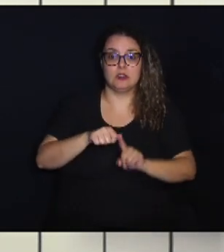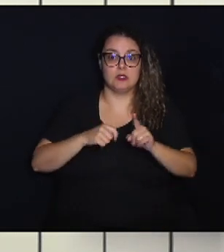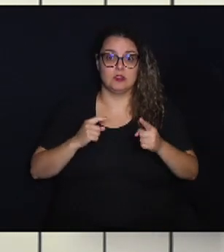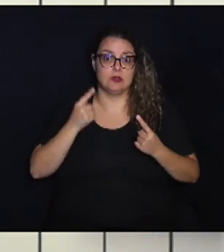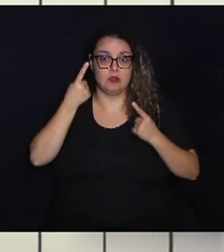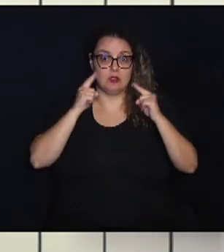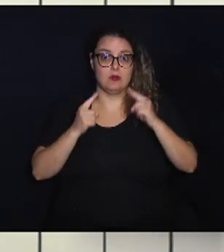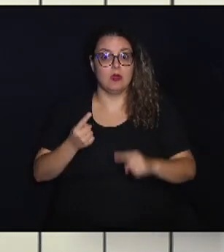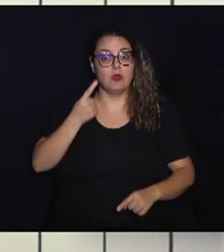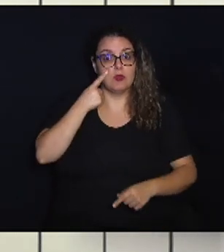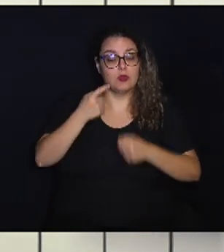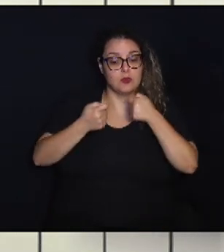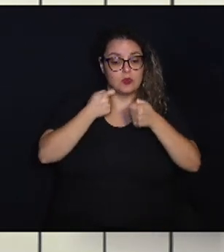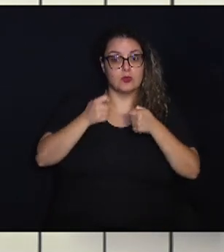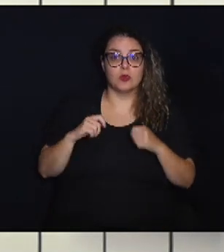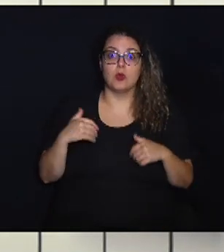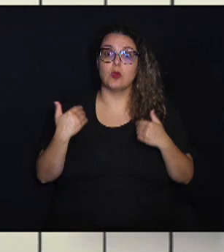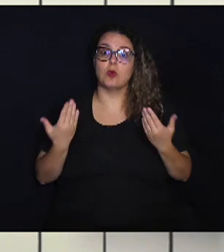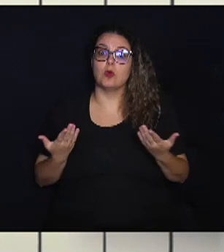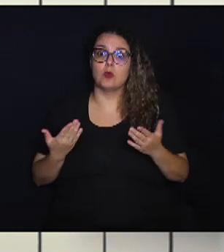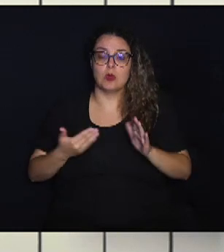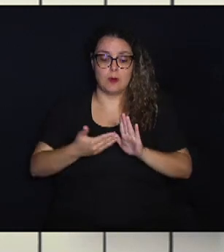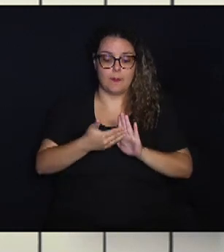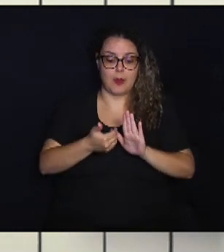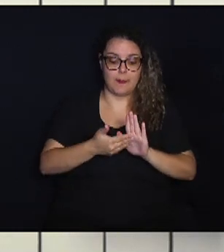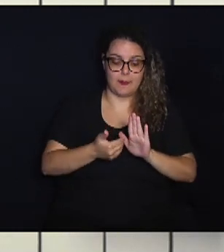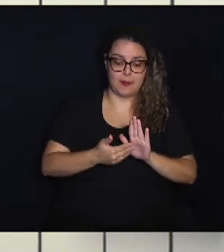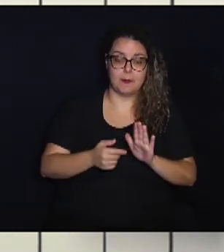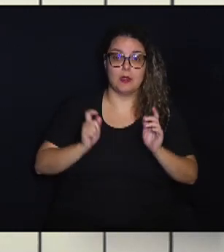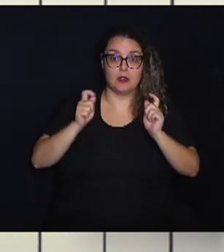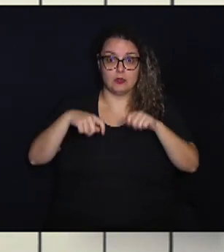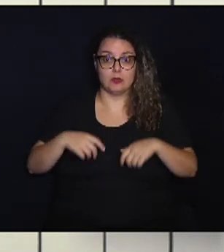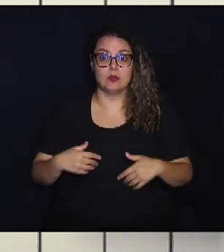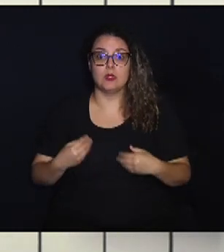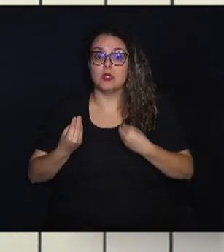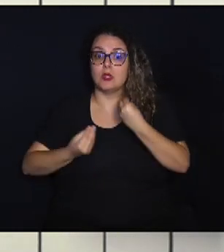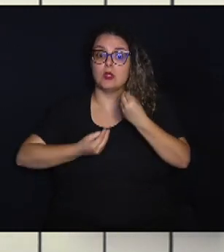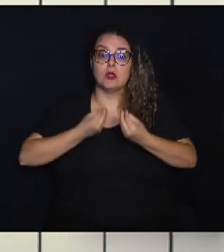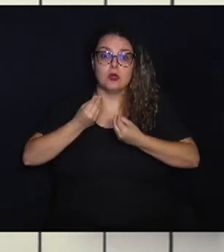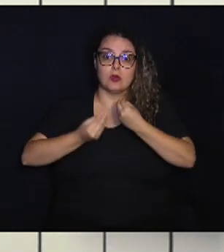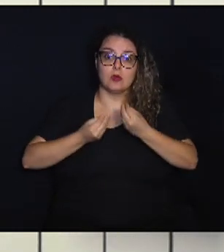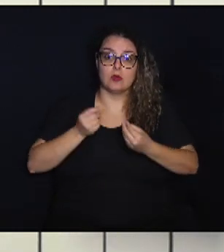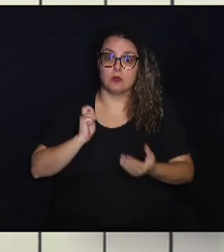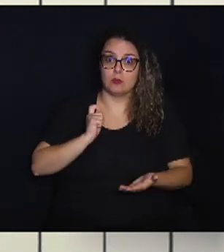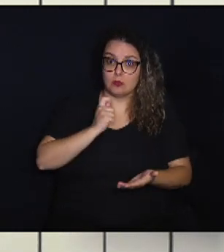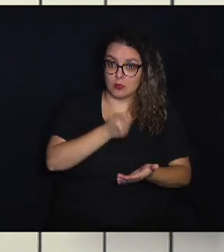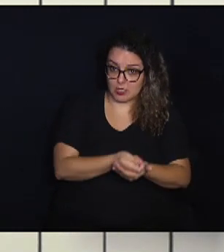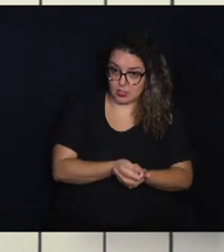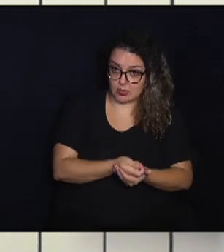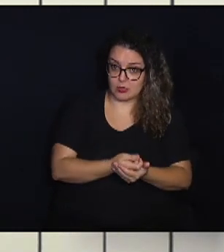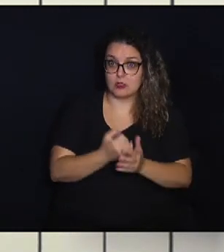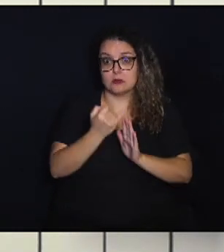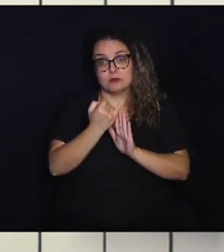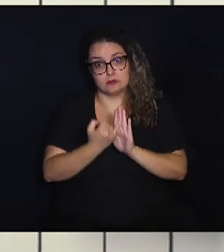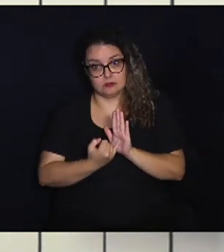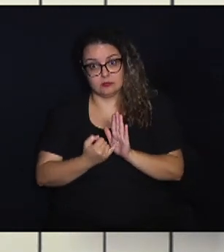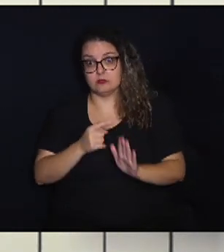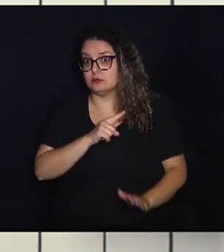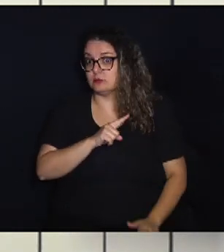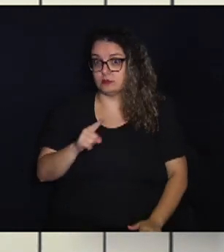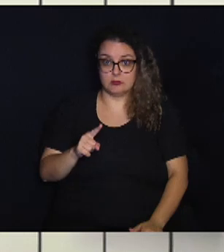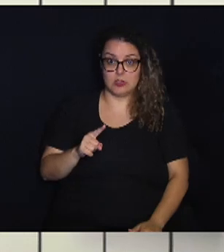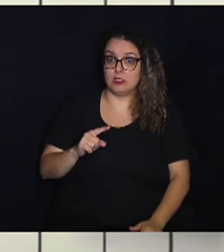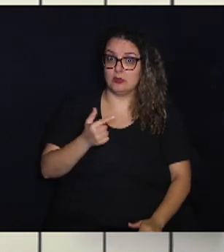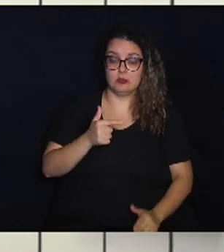nossa reportagem quais são os descontos possíveis e como você pode quitar esse imposto para não ficar em